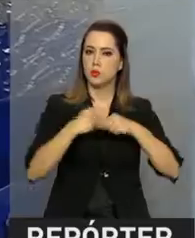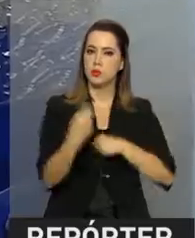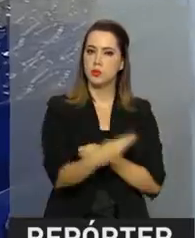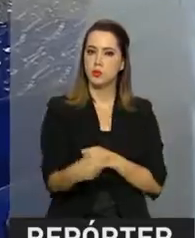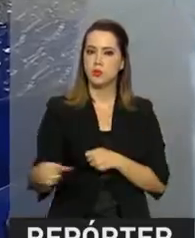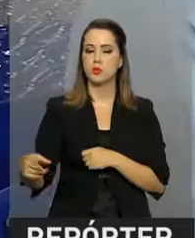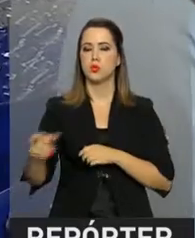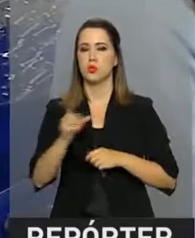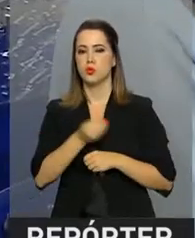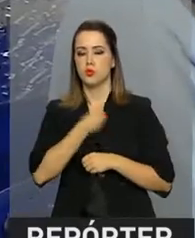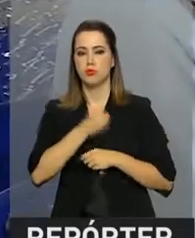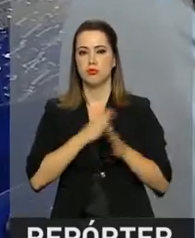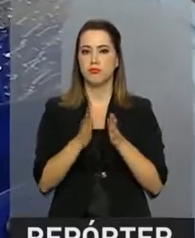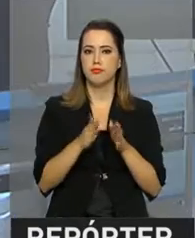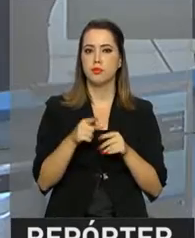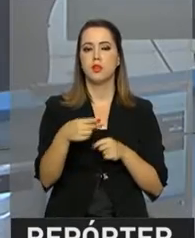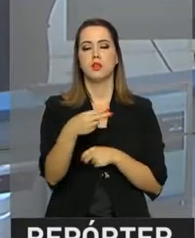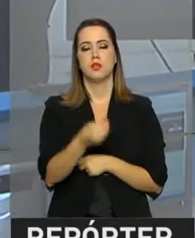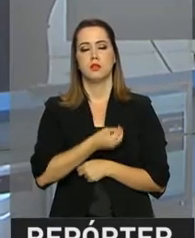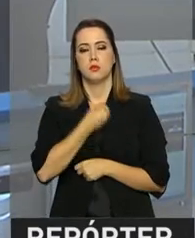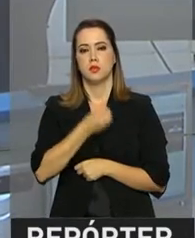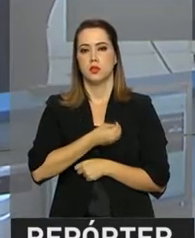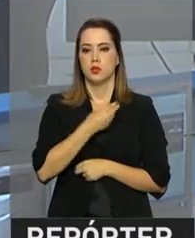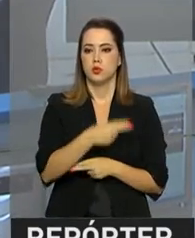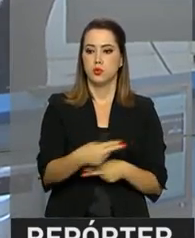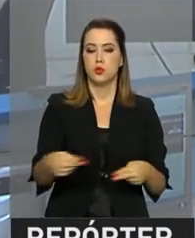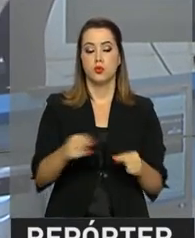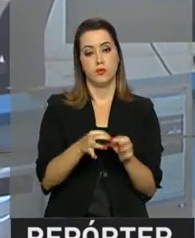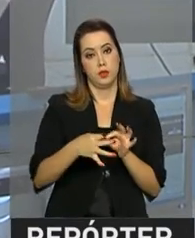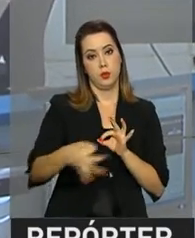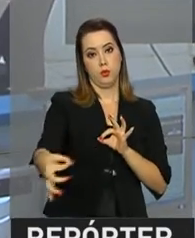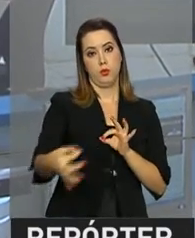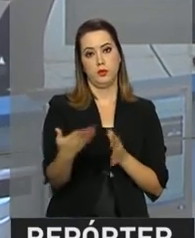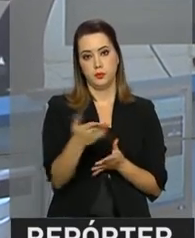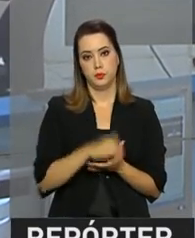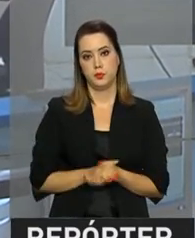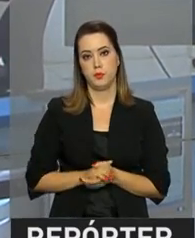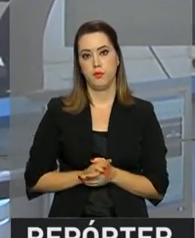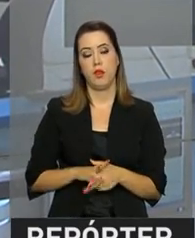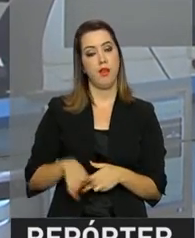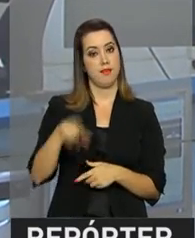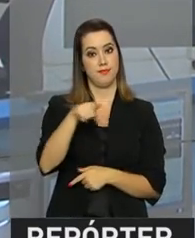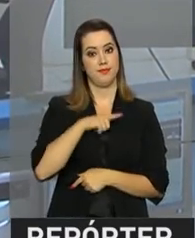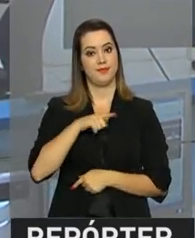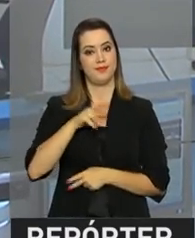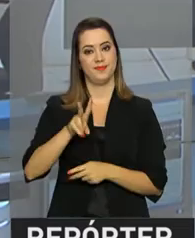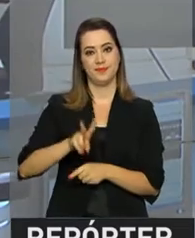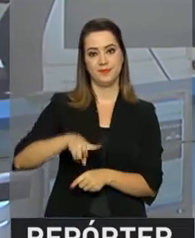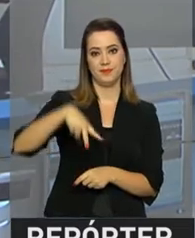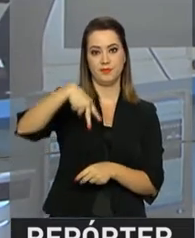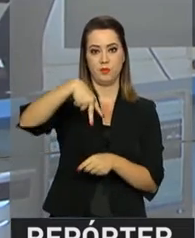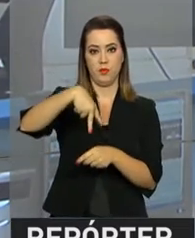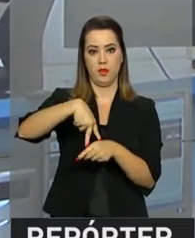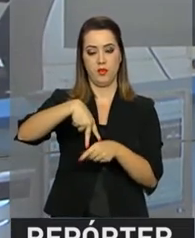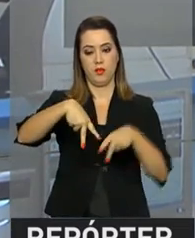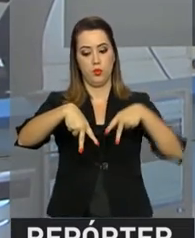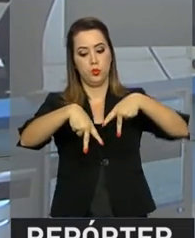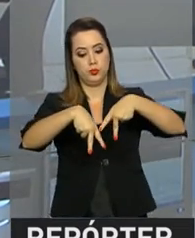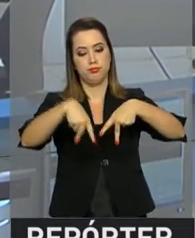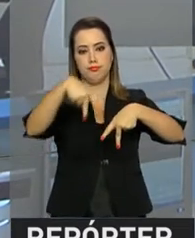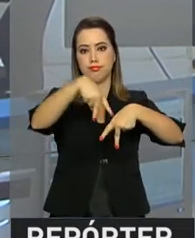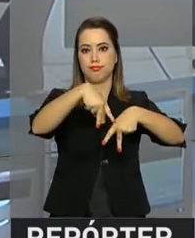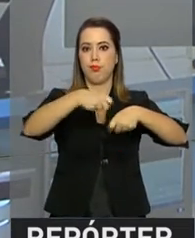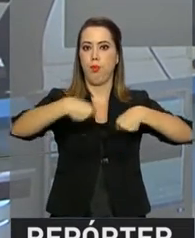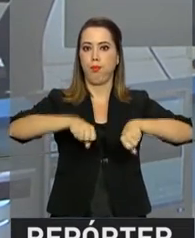de consumo duráveis. A pirâmide humana, formada por dezenas de militares em cima de uma motocicleta, é uma